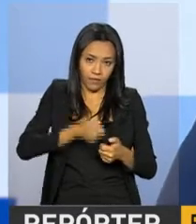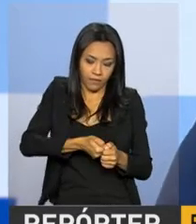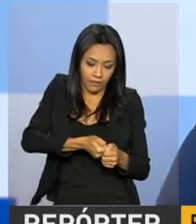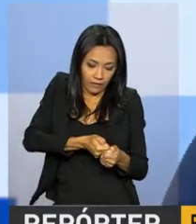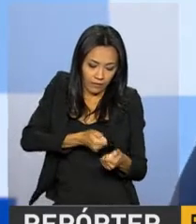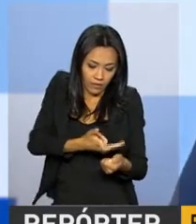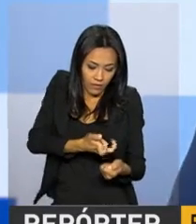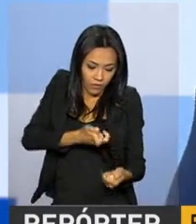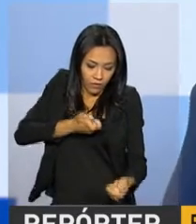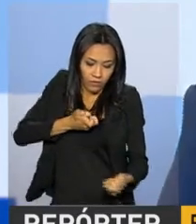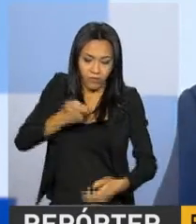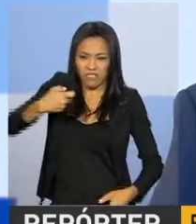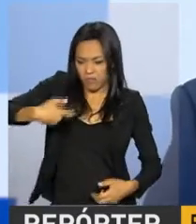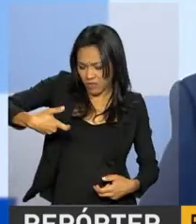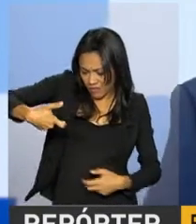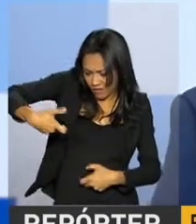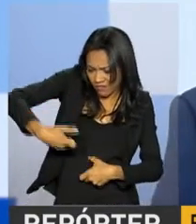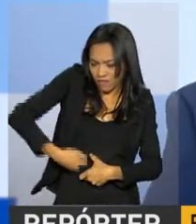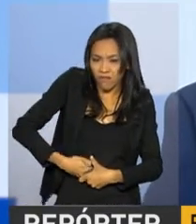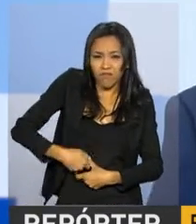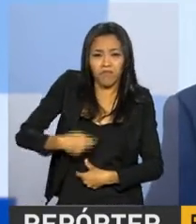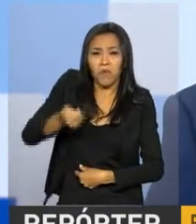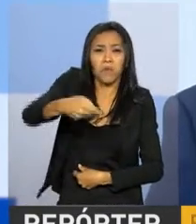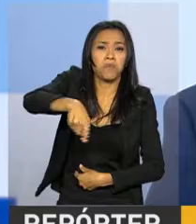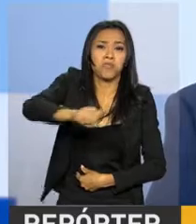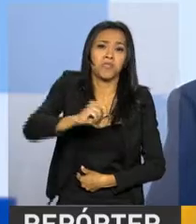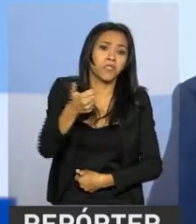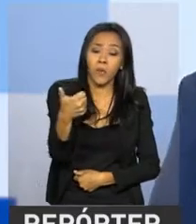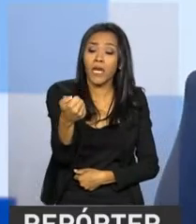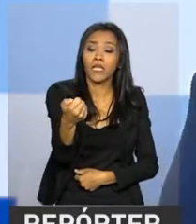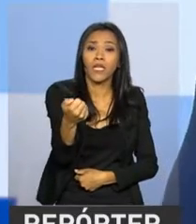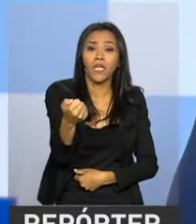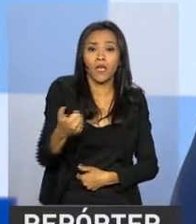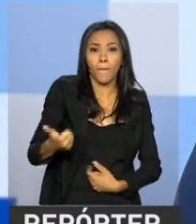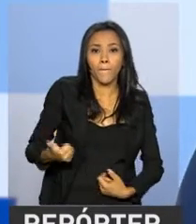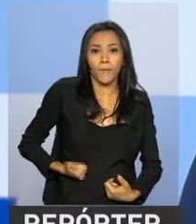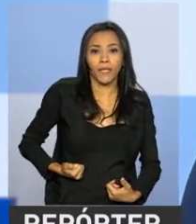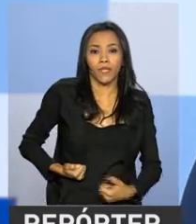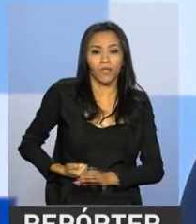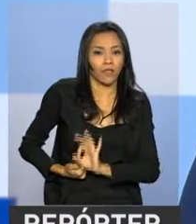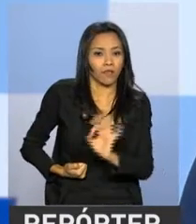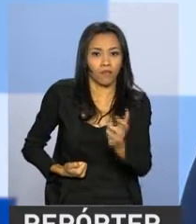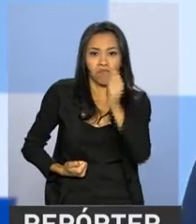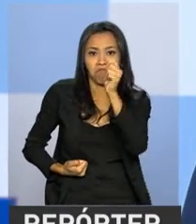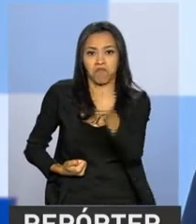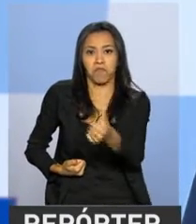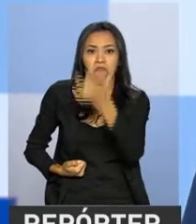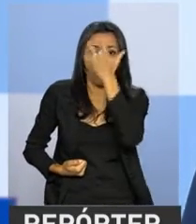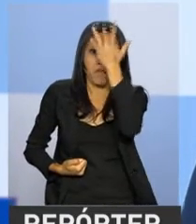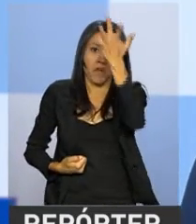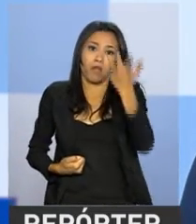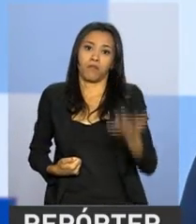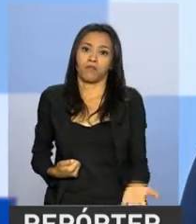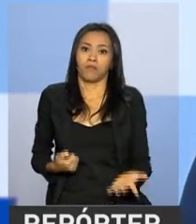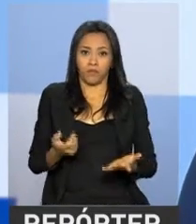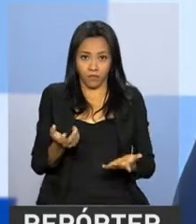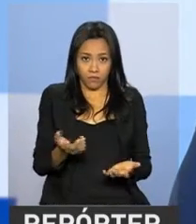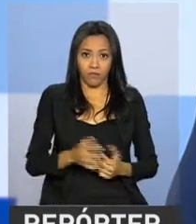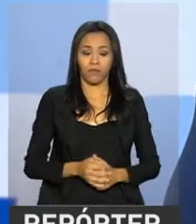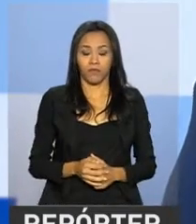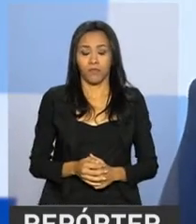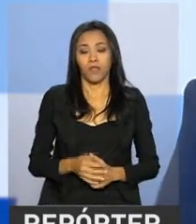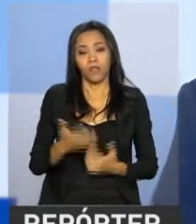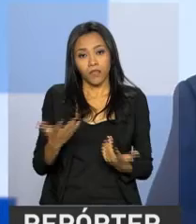questão da seringa de ter que encaixar e os cuidados todos e de assepsia que uma com uma injeção requer